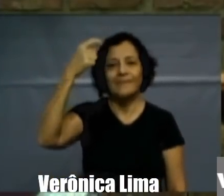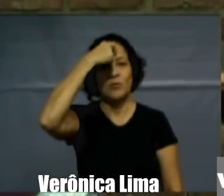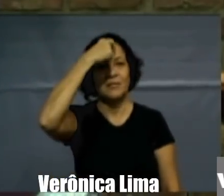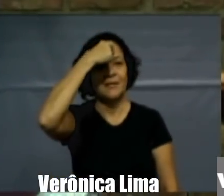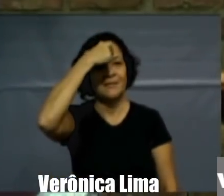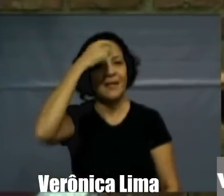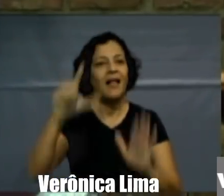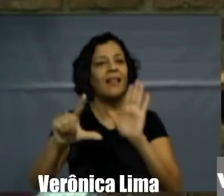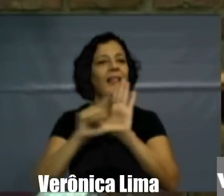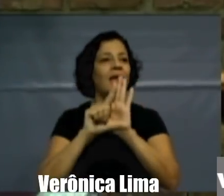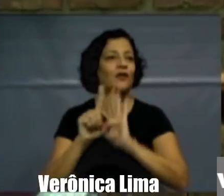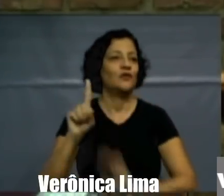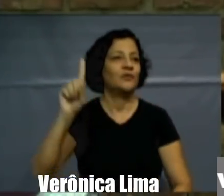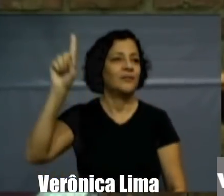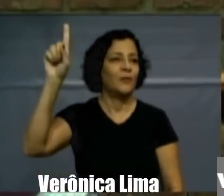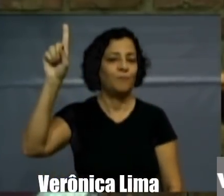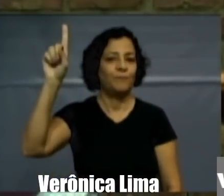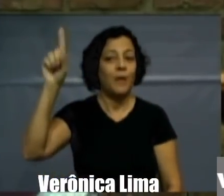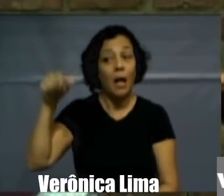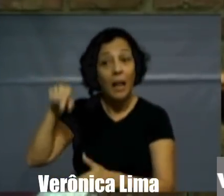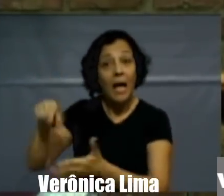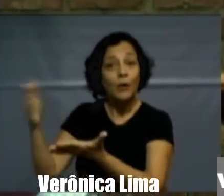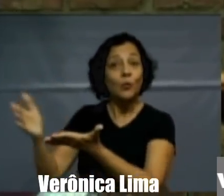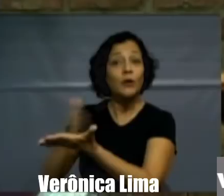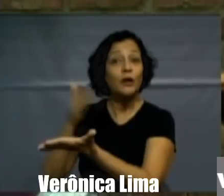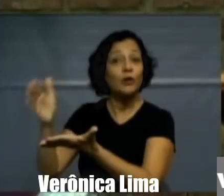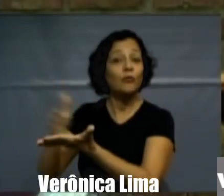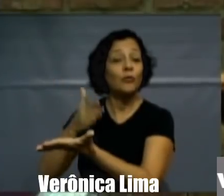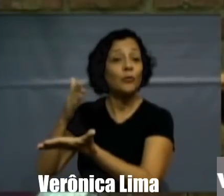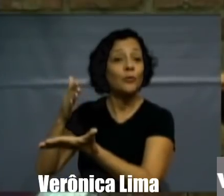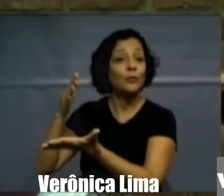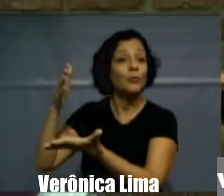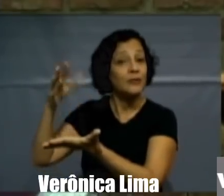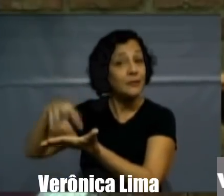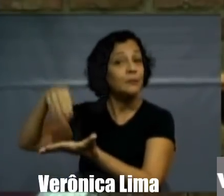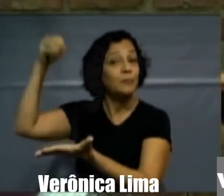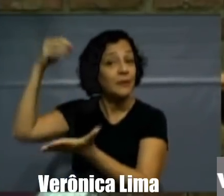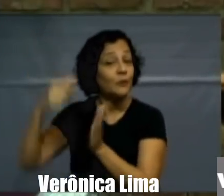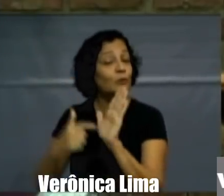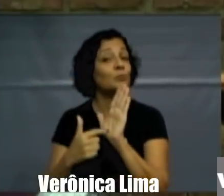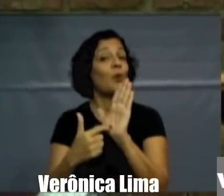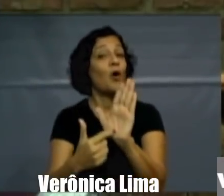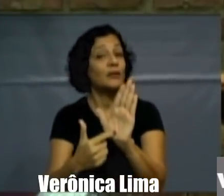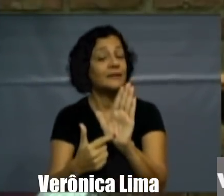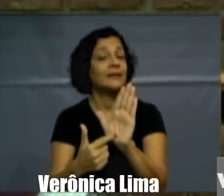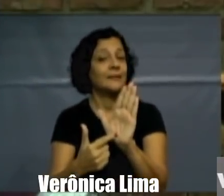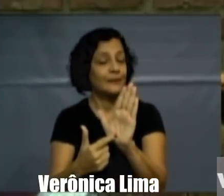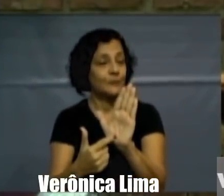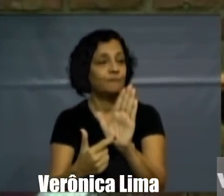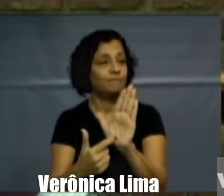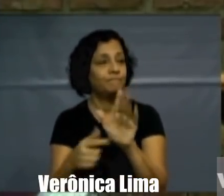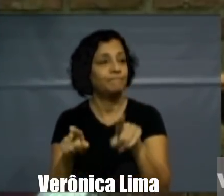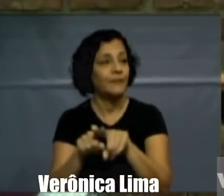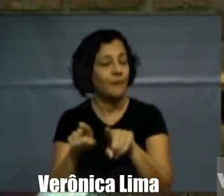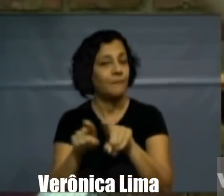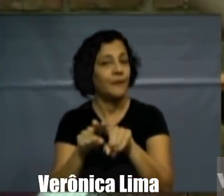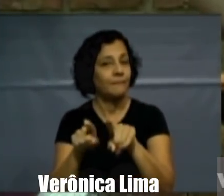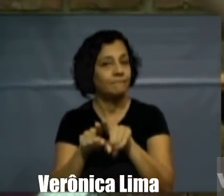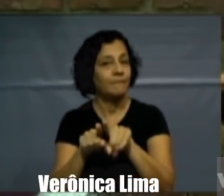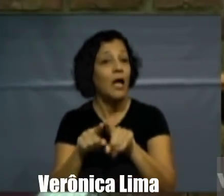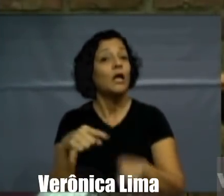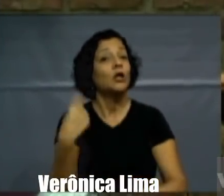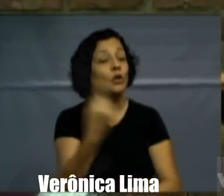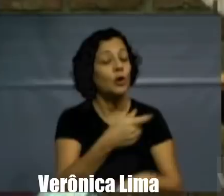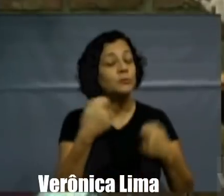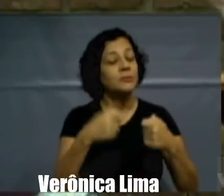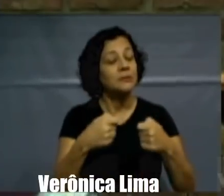nossa consciência. Está lá no livro dos Espíritos. Olha o Paulo, né, confirmando isso aí lá atrás. Que vos ameis